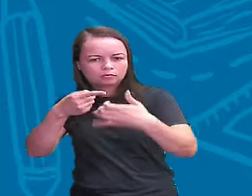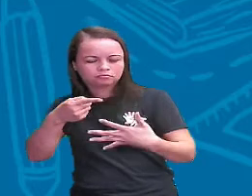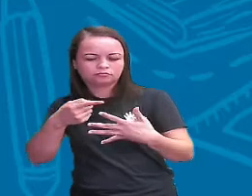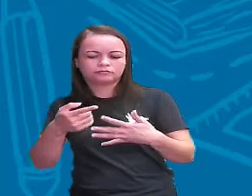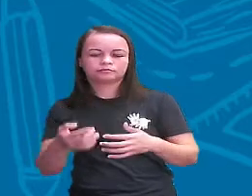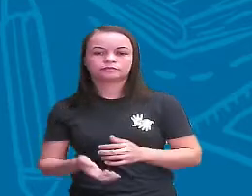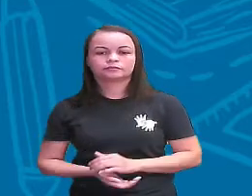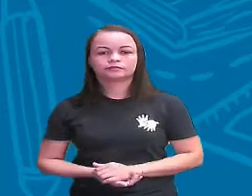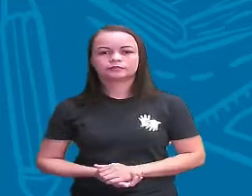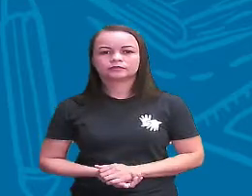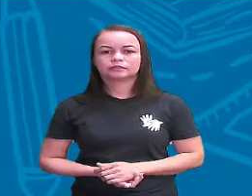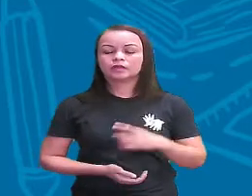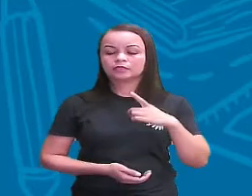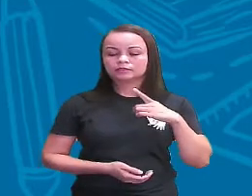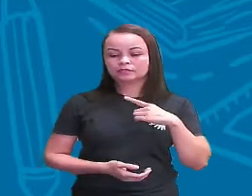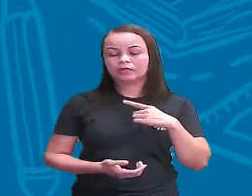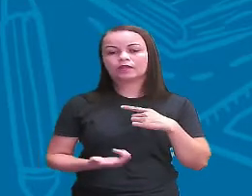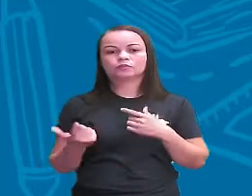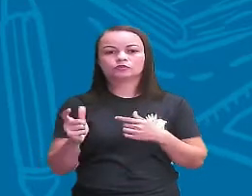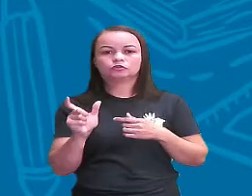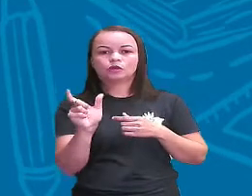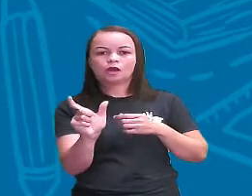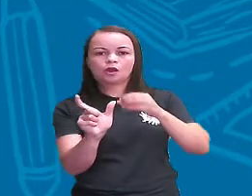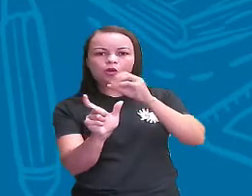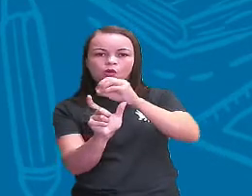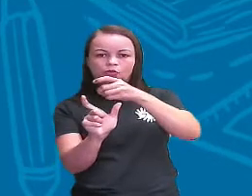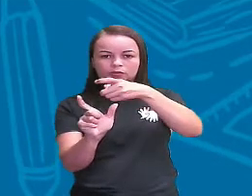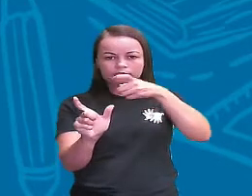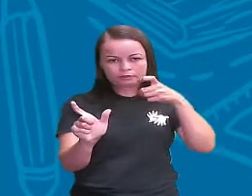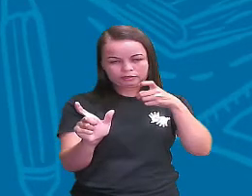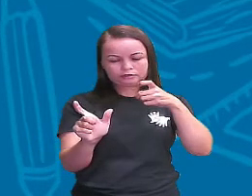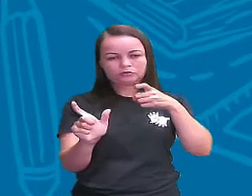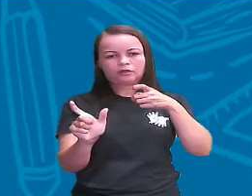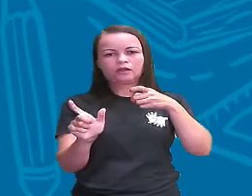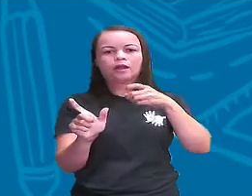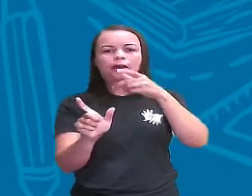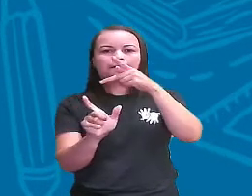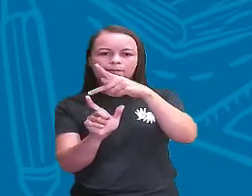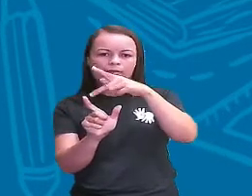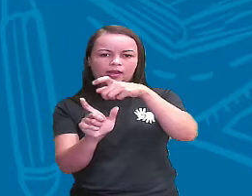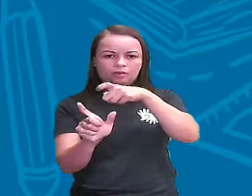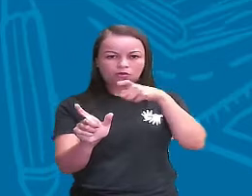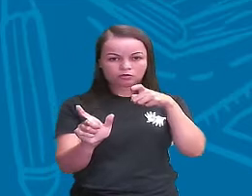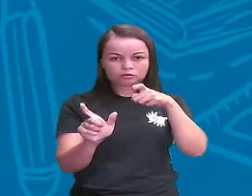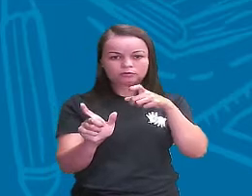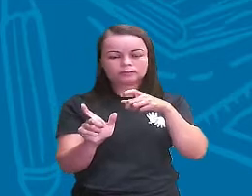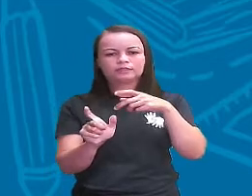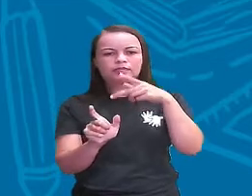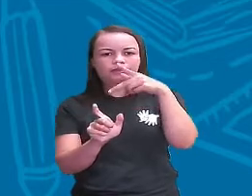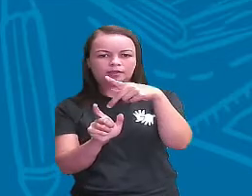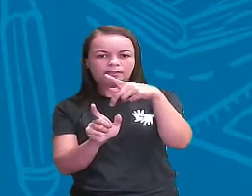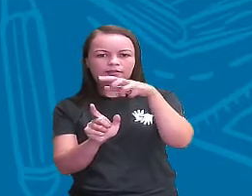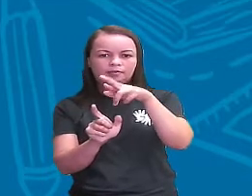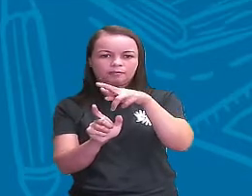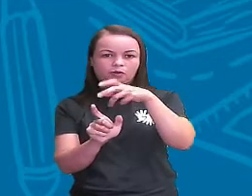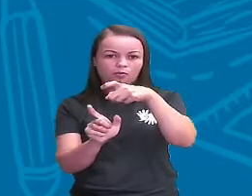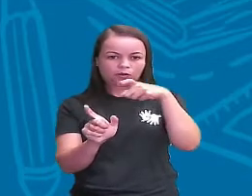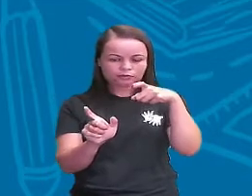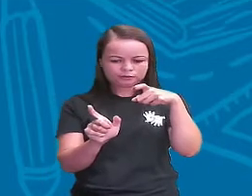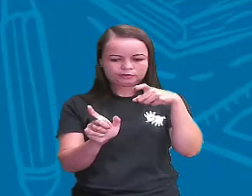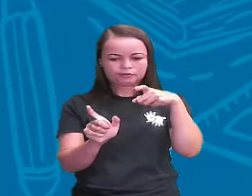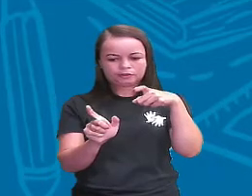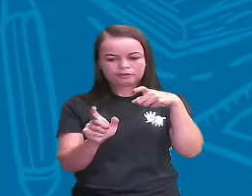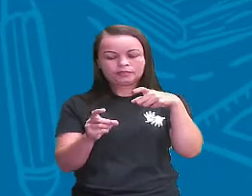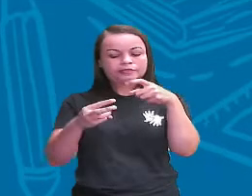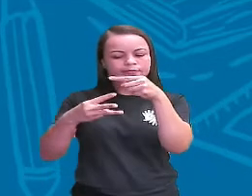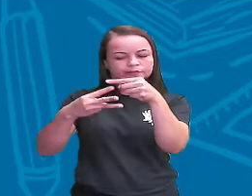temos oxítona, temos as paroxítonas e temos as proparoxítonas.